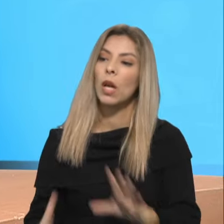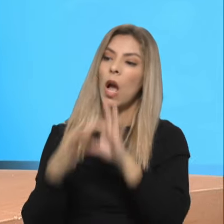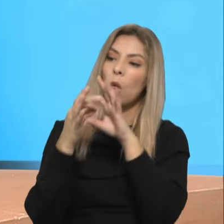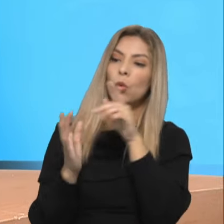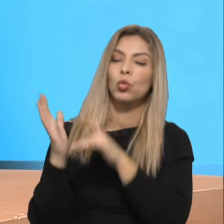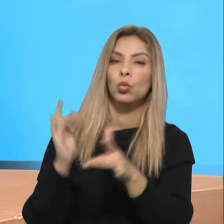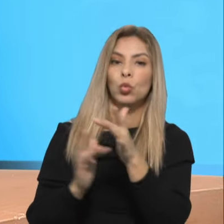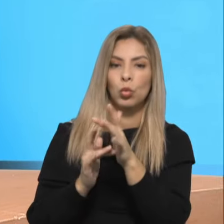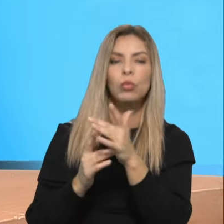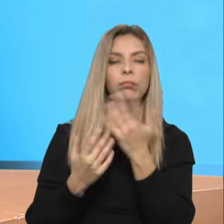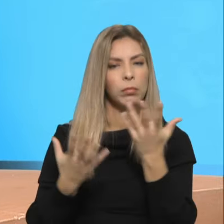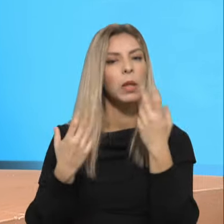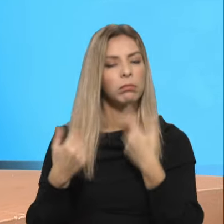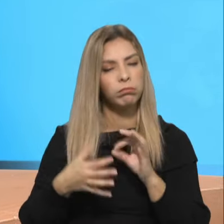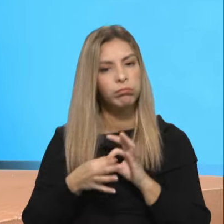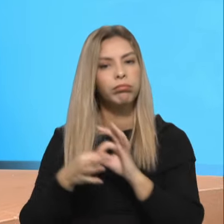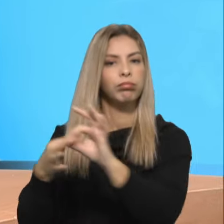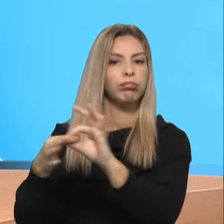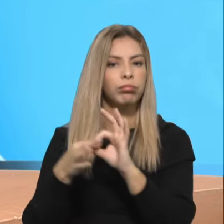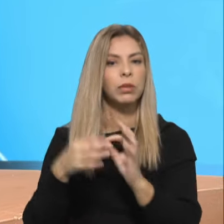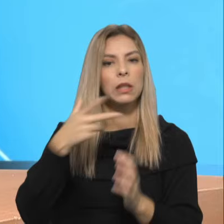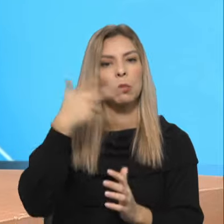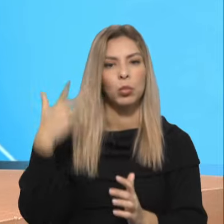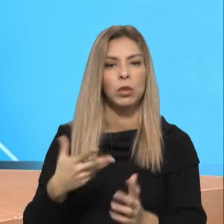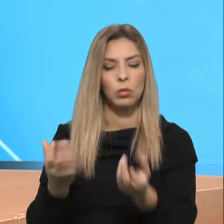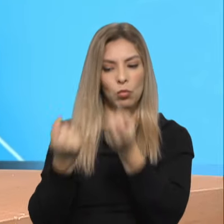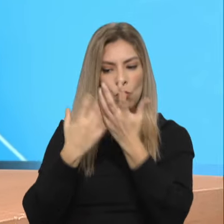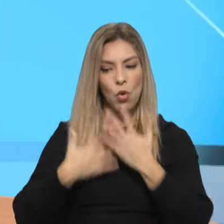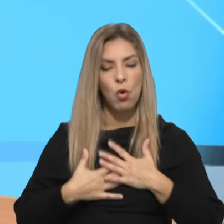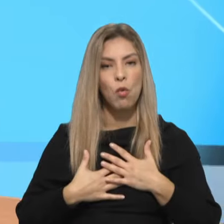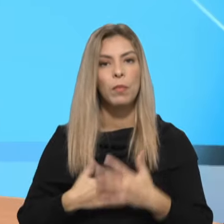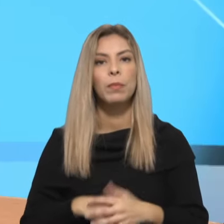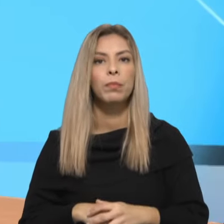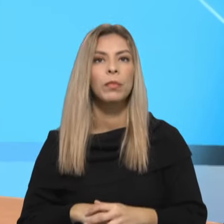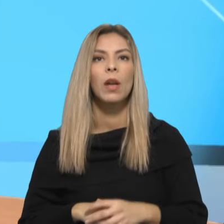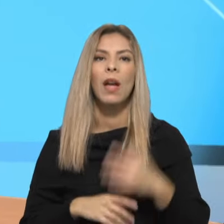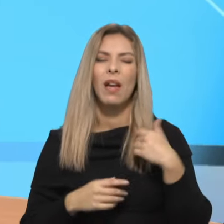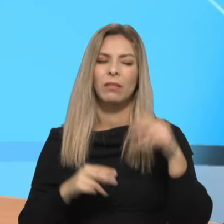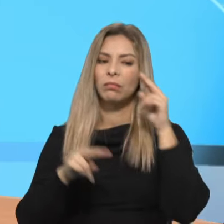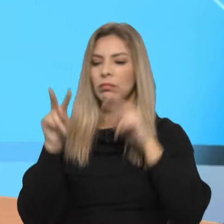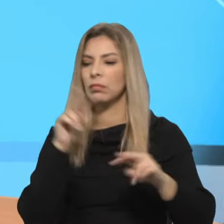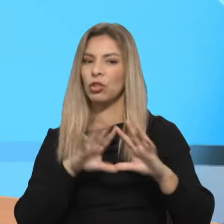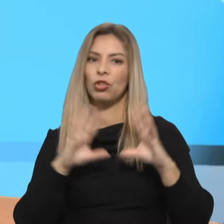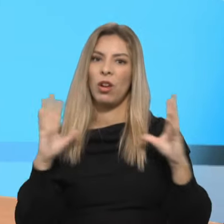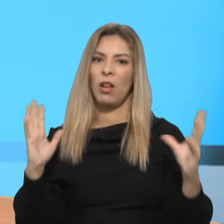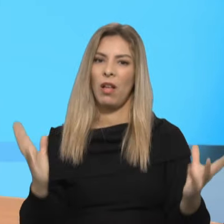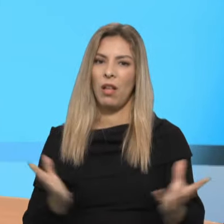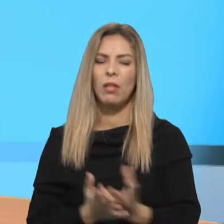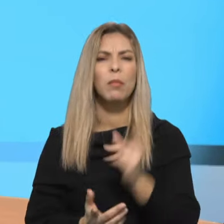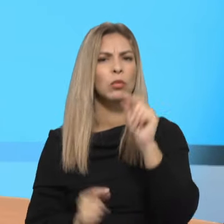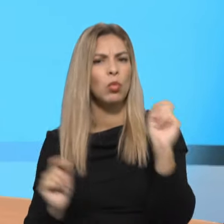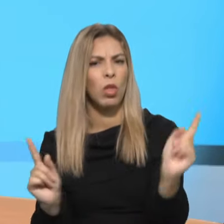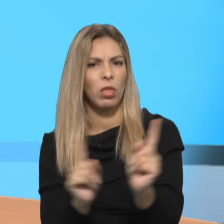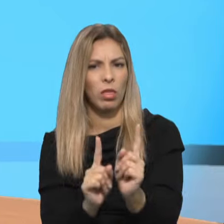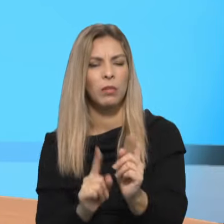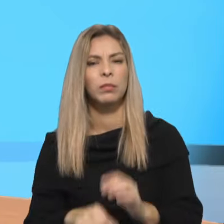por colaborar para que a santidade absoluta de Deus se imponha no mundo. Há que, de facto, ter um olhar global, não é, para todos estes textos. Uma referência muito breve, a